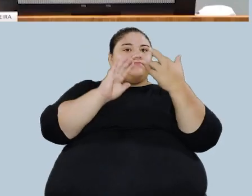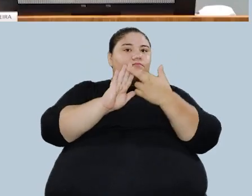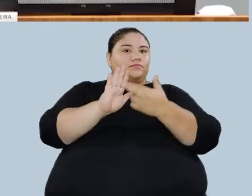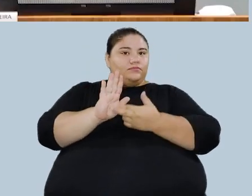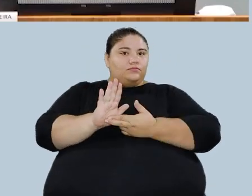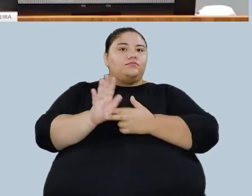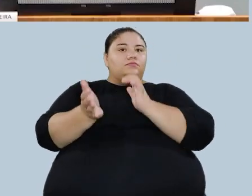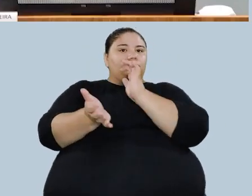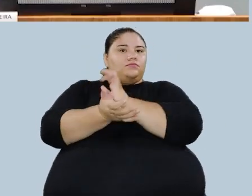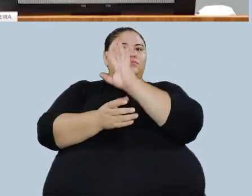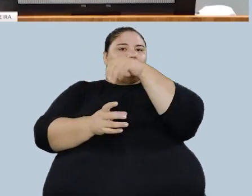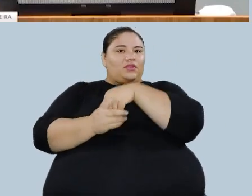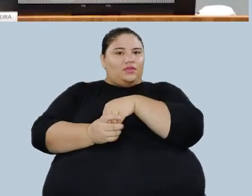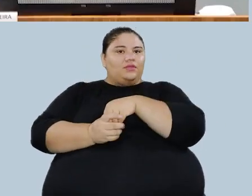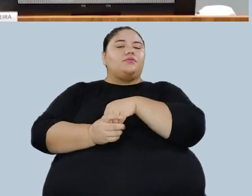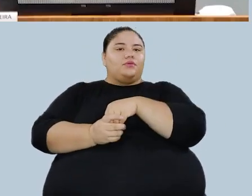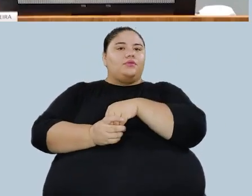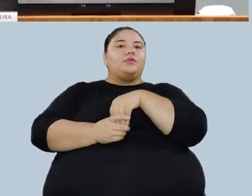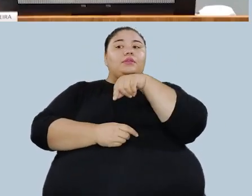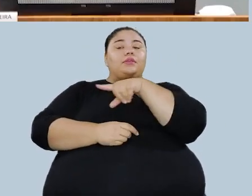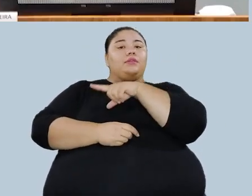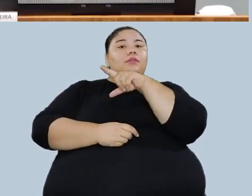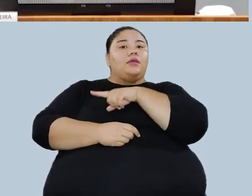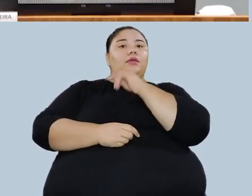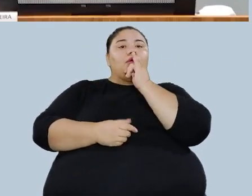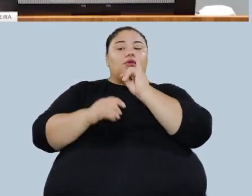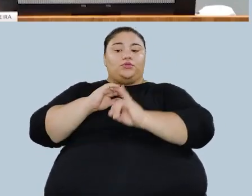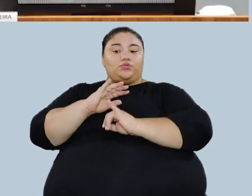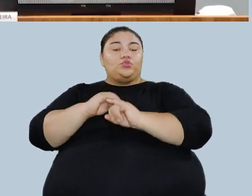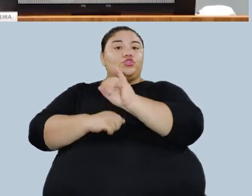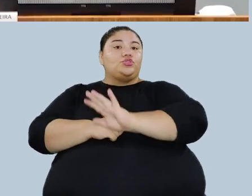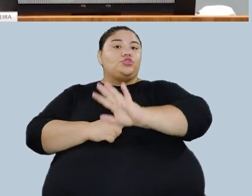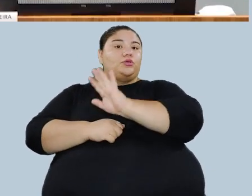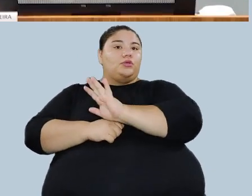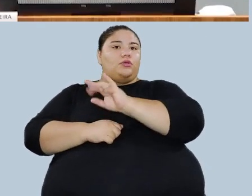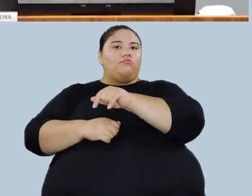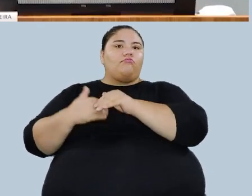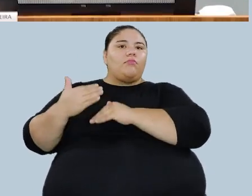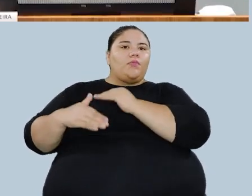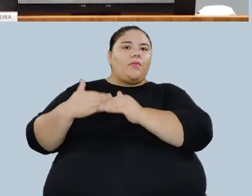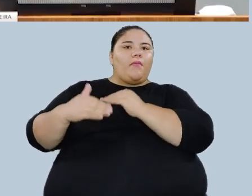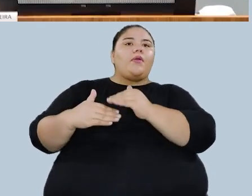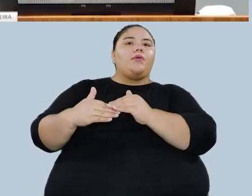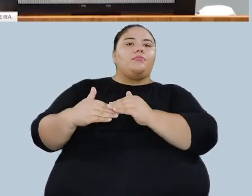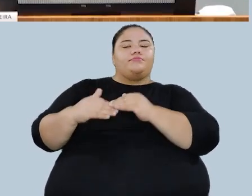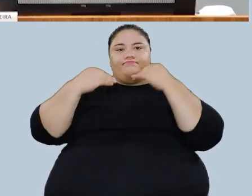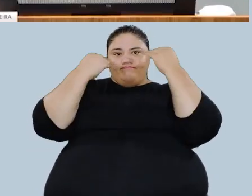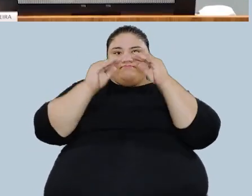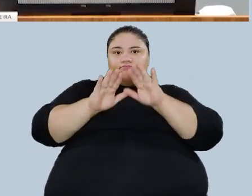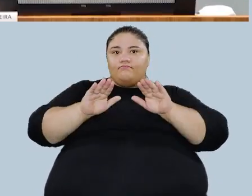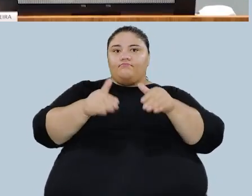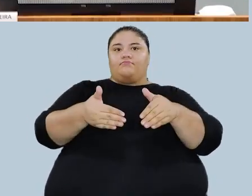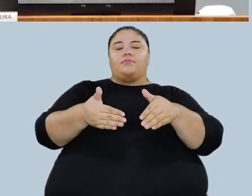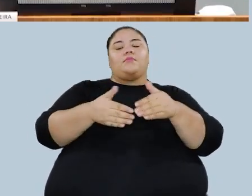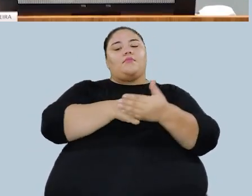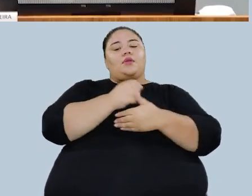regime específico dentro do regime específico. Né? Você tem o regime específico das instituições gerais, e aí vai para a especialização